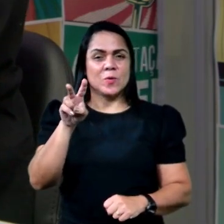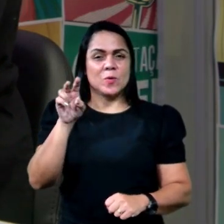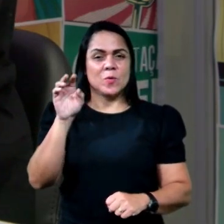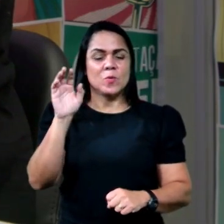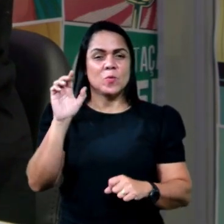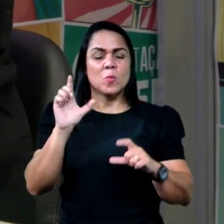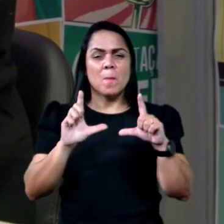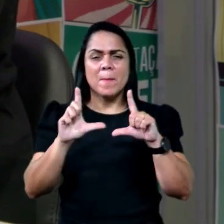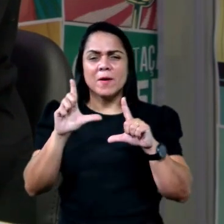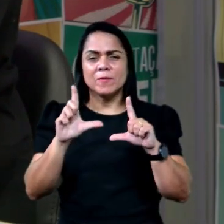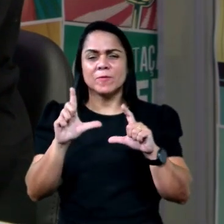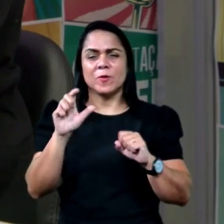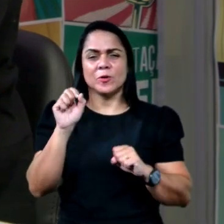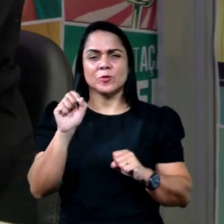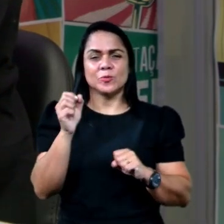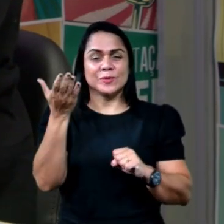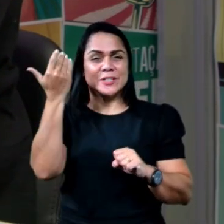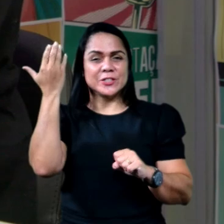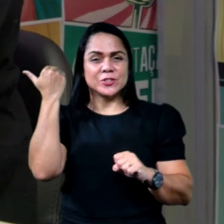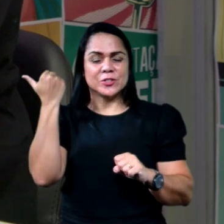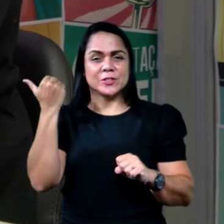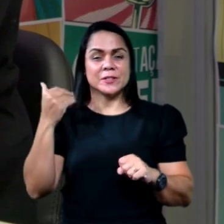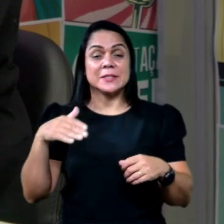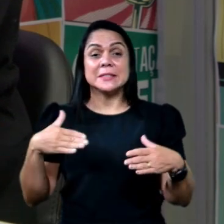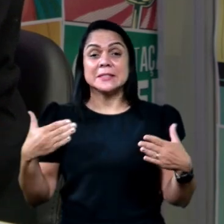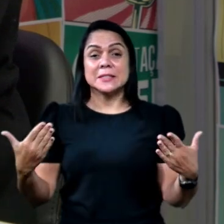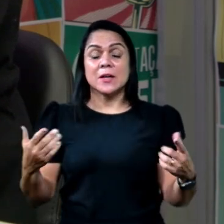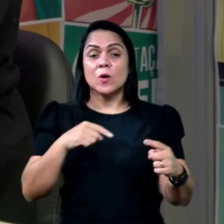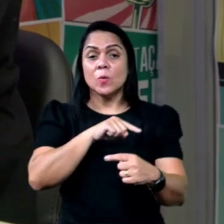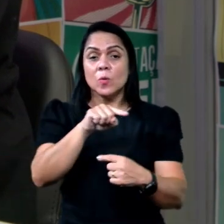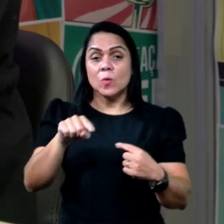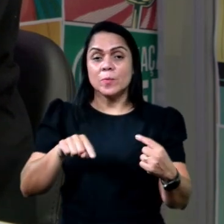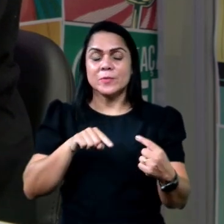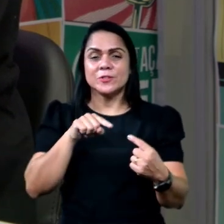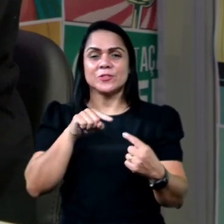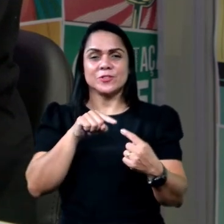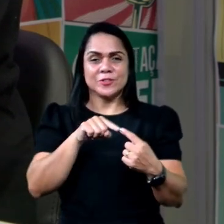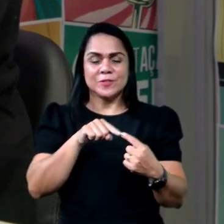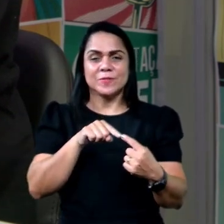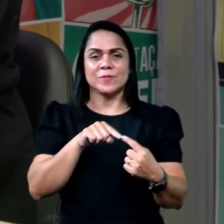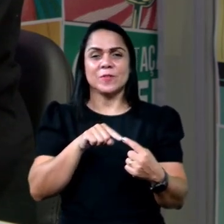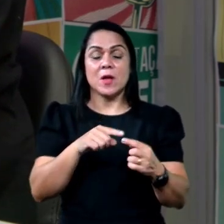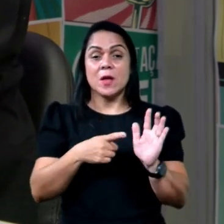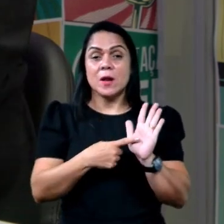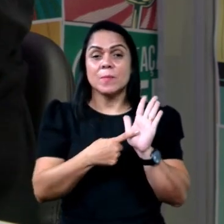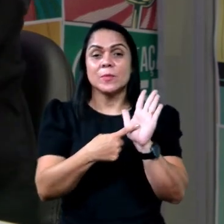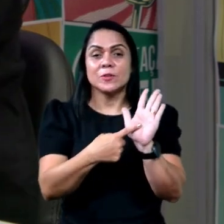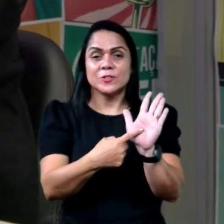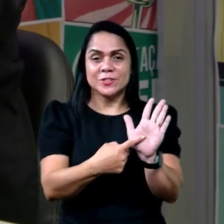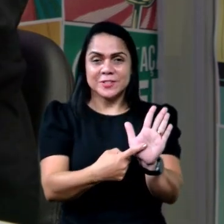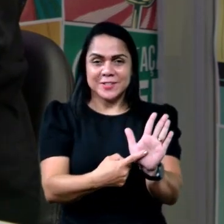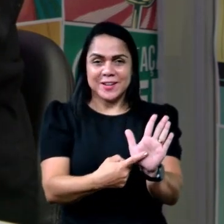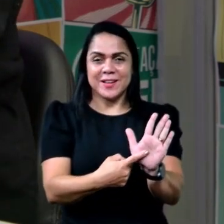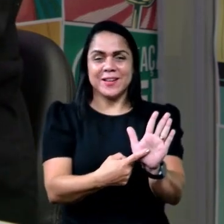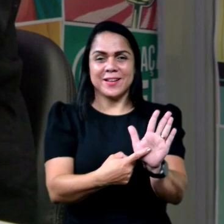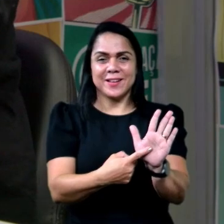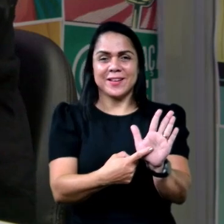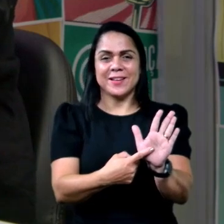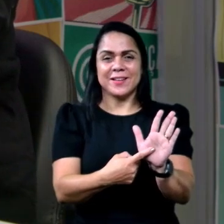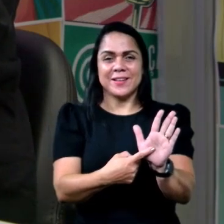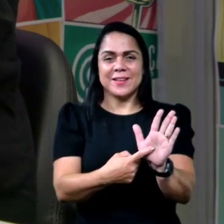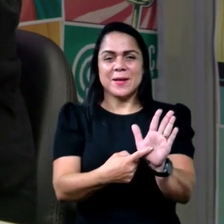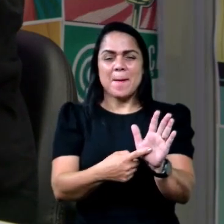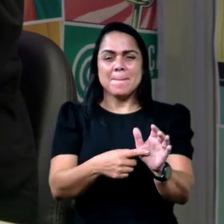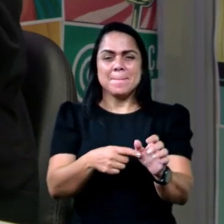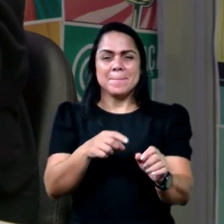vintage. E o objetivo era esse. Era mostrar o quanto que às vezes a gente tem que forçar